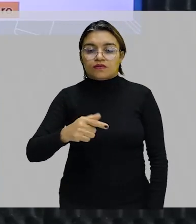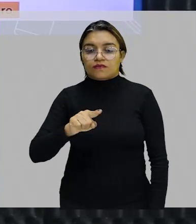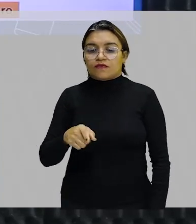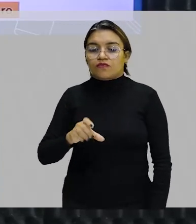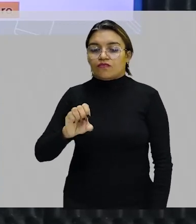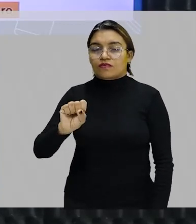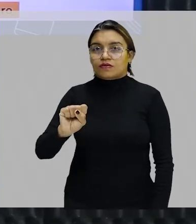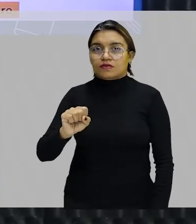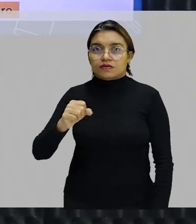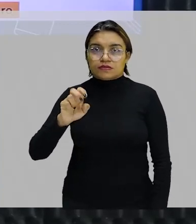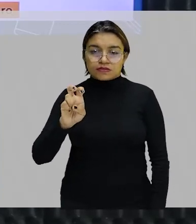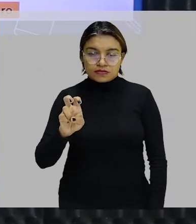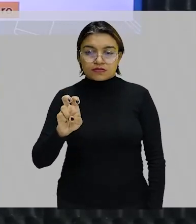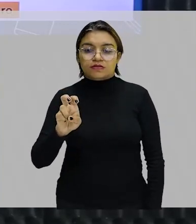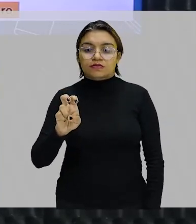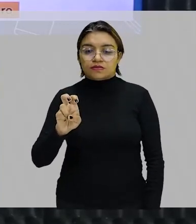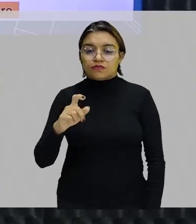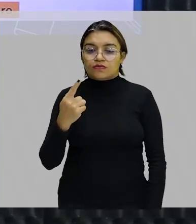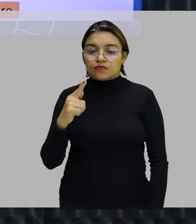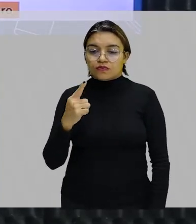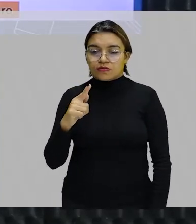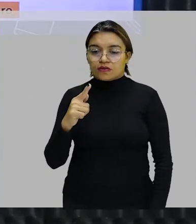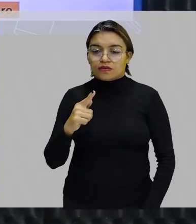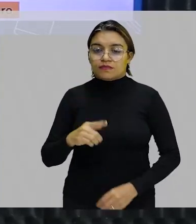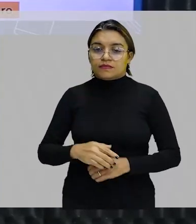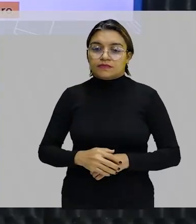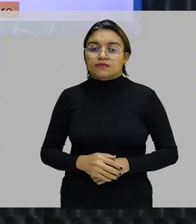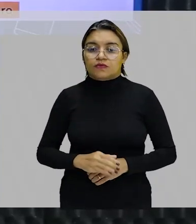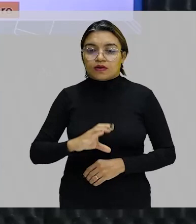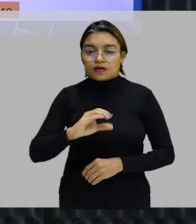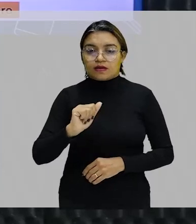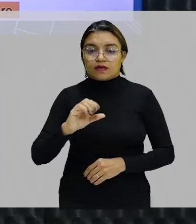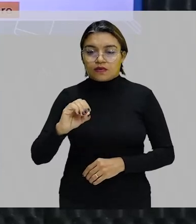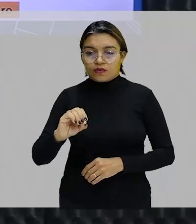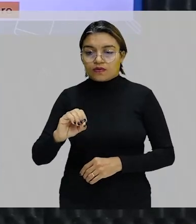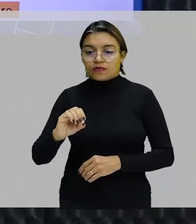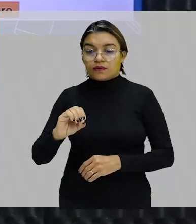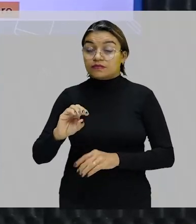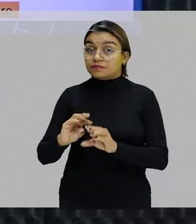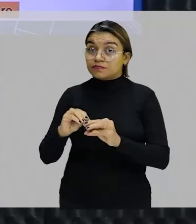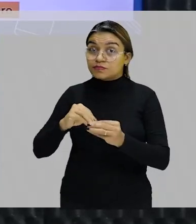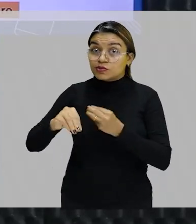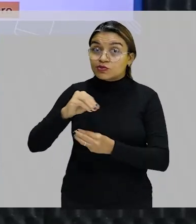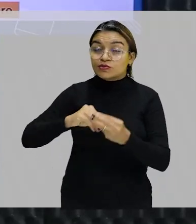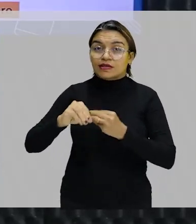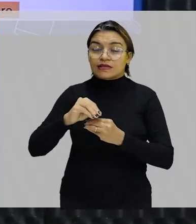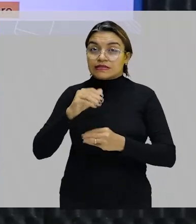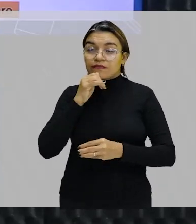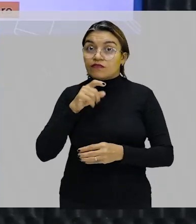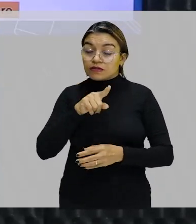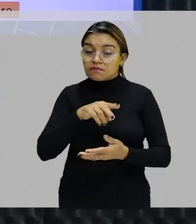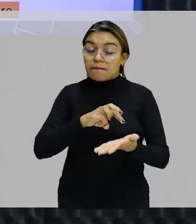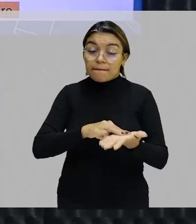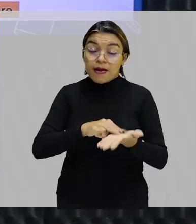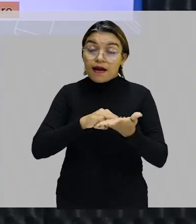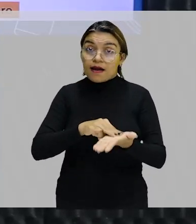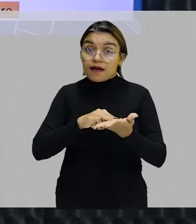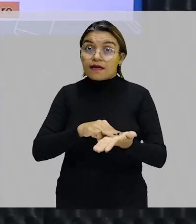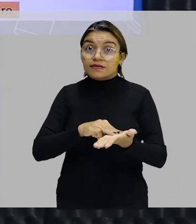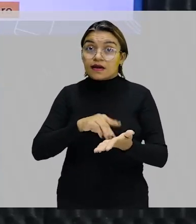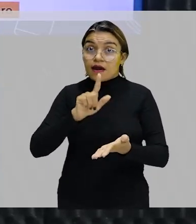892,85 gramas do calcário impuro. Você vai notar que a massa desse calcário impuro